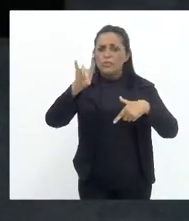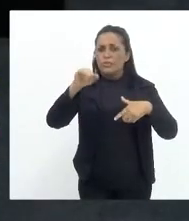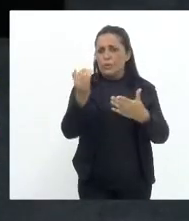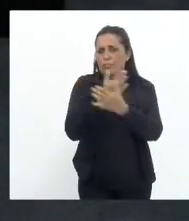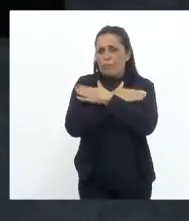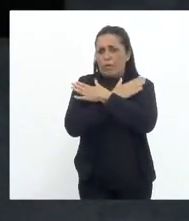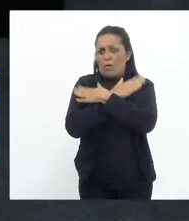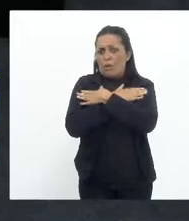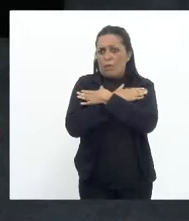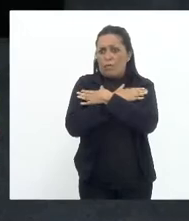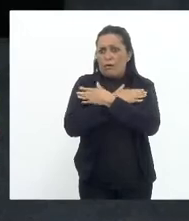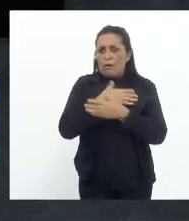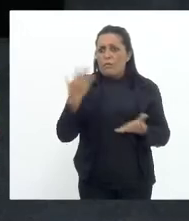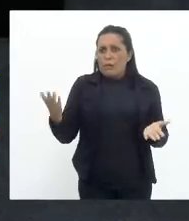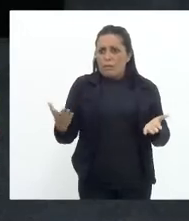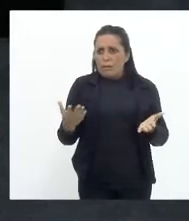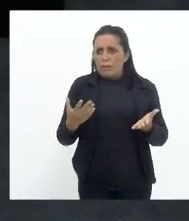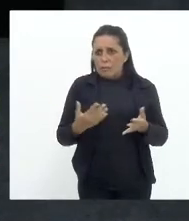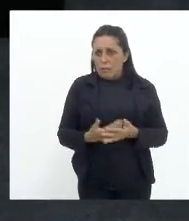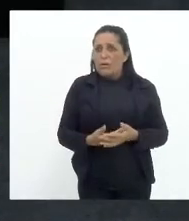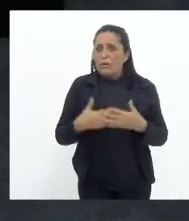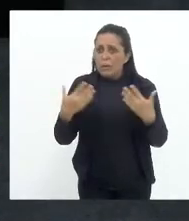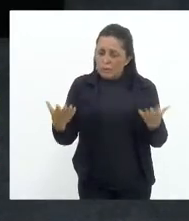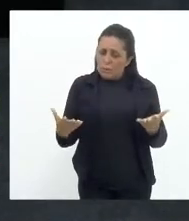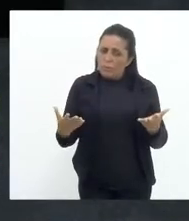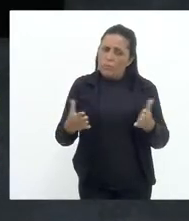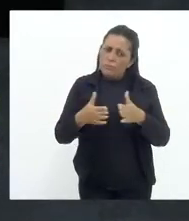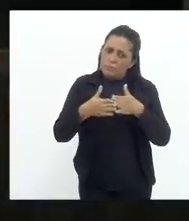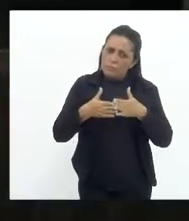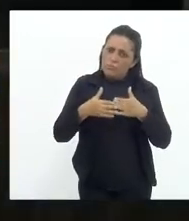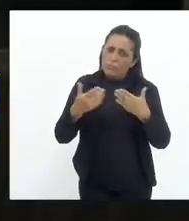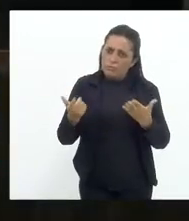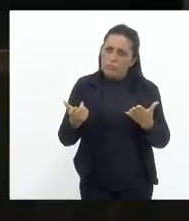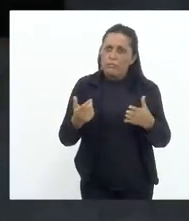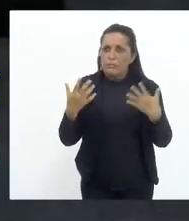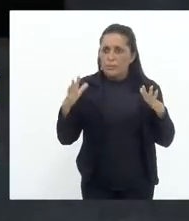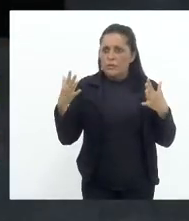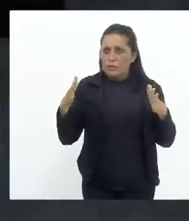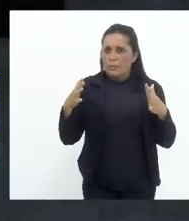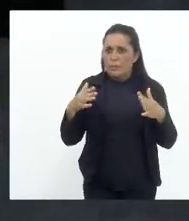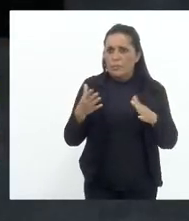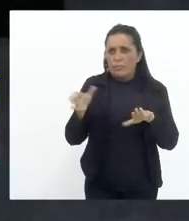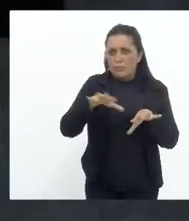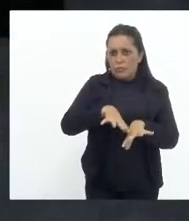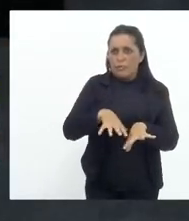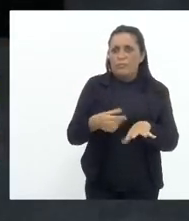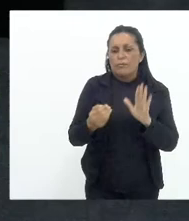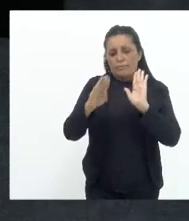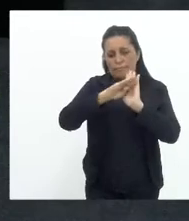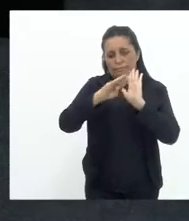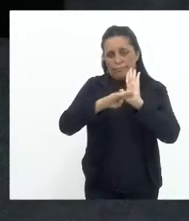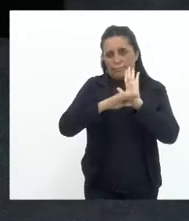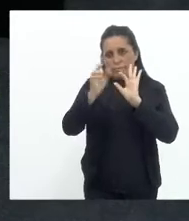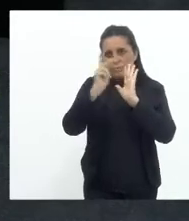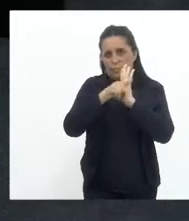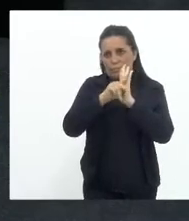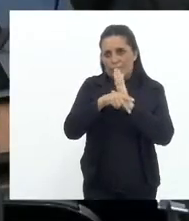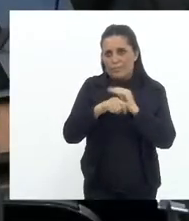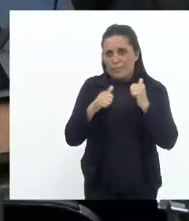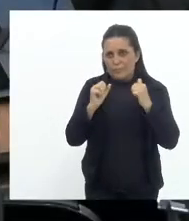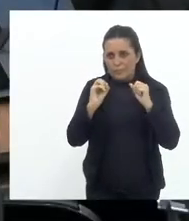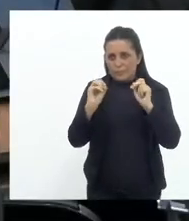pono bom então então poxa parabéns e cure aqui para o seu pautais projeto